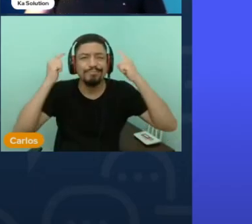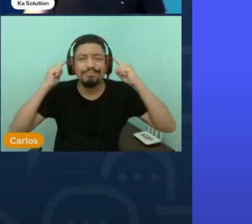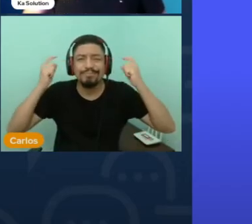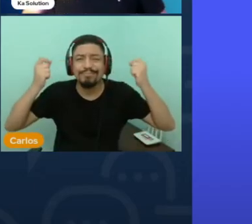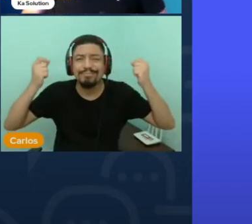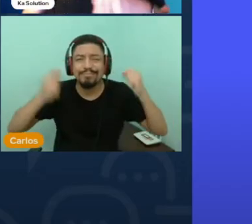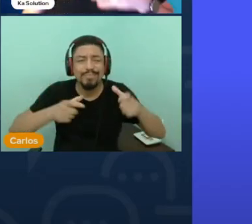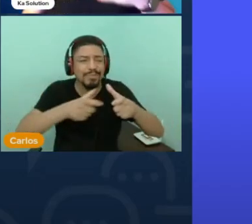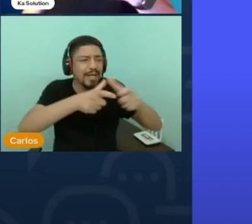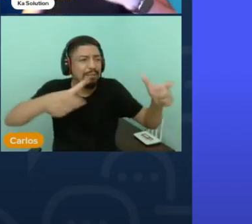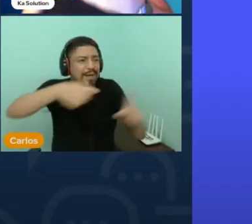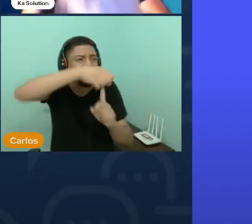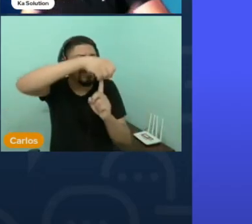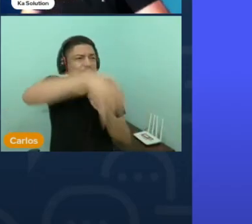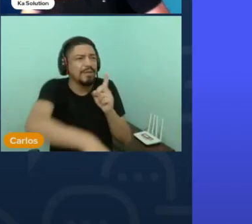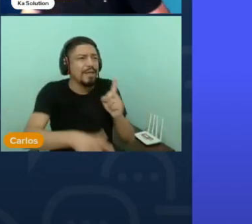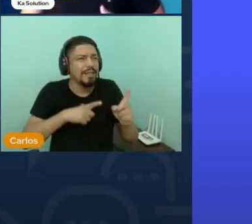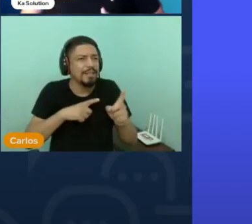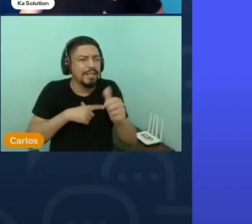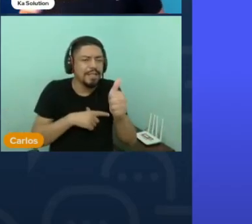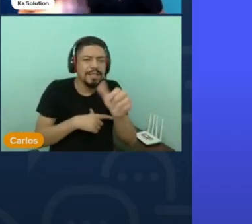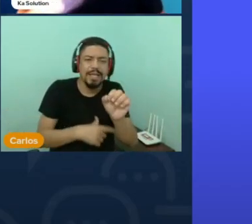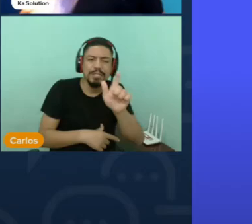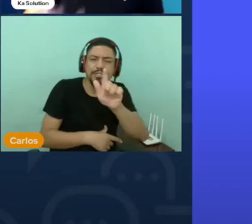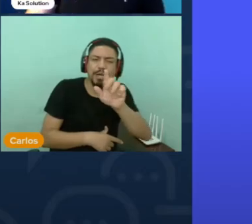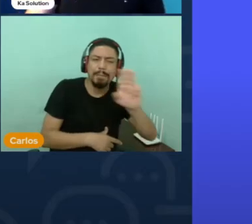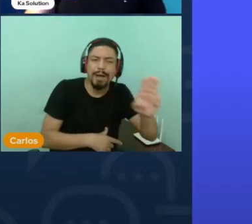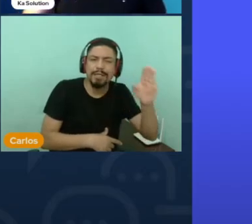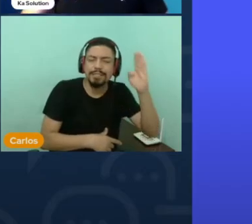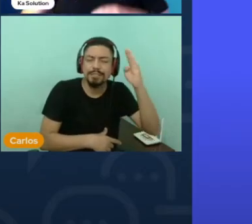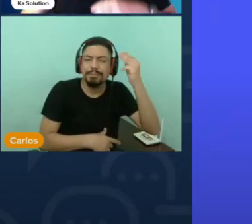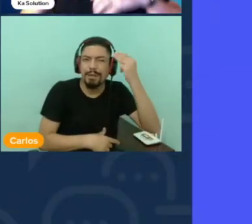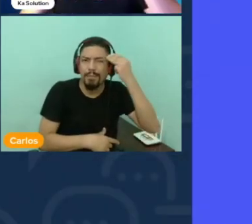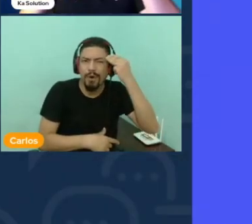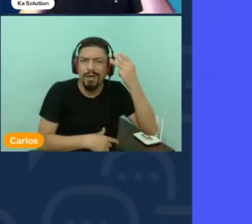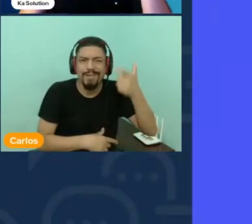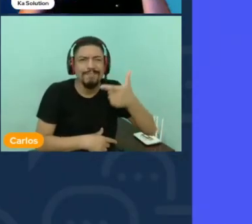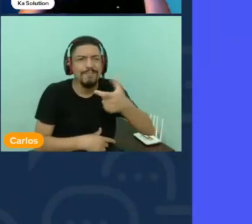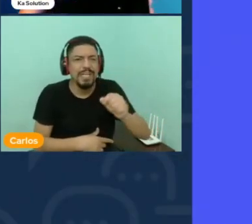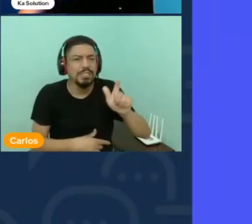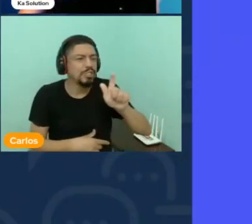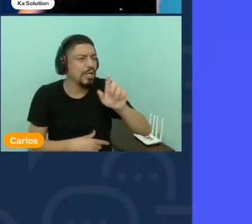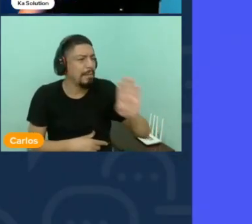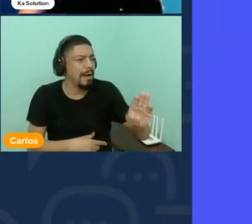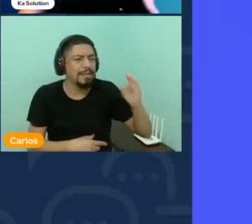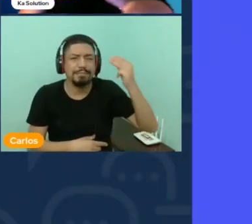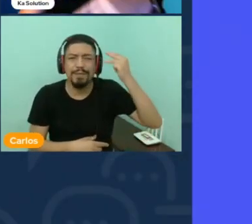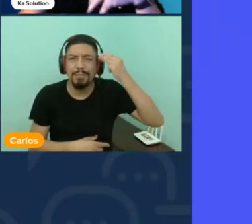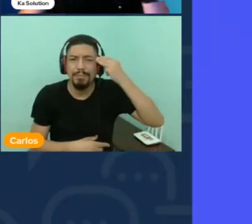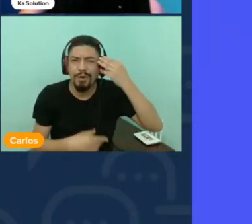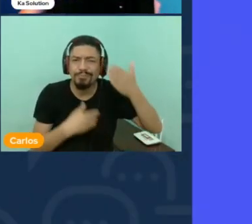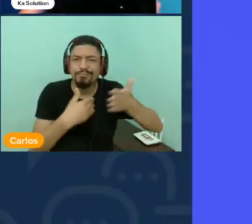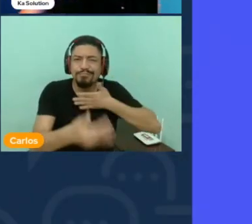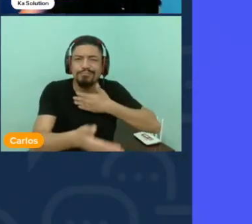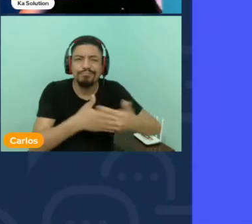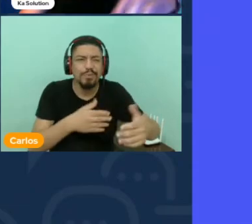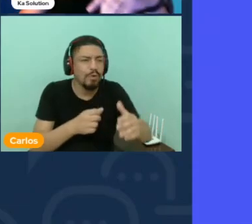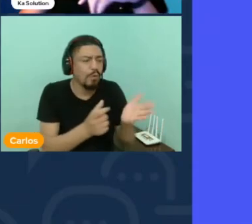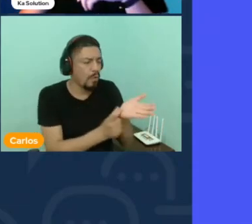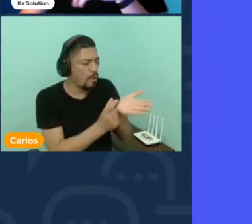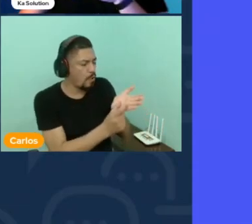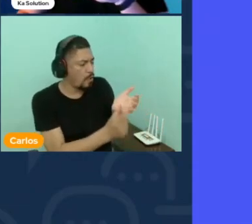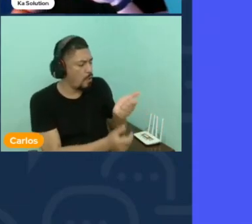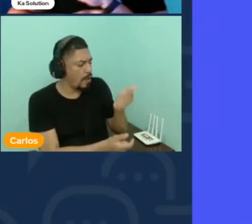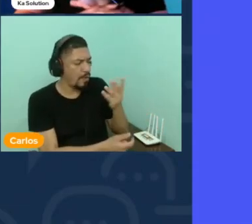tamanho do servidor. Se vai ter 10 GB de memória, se vai ter 20, se vai ter 8 CPUs, se vai ter